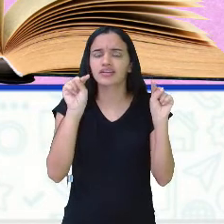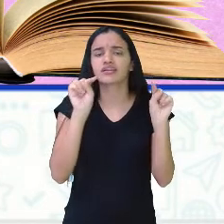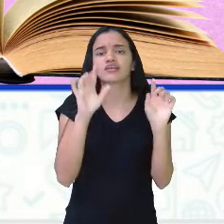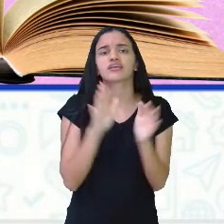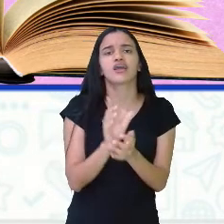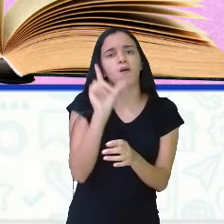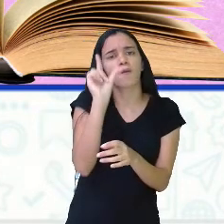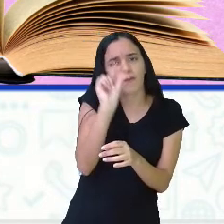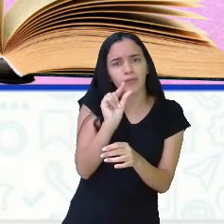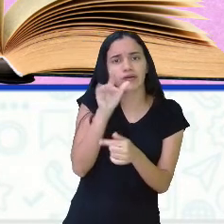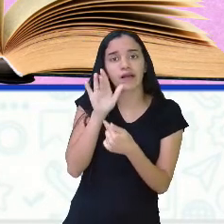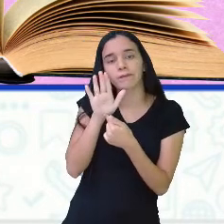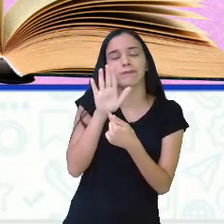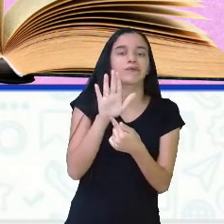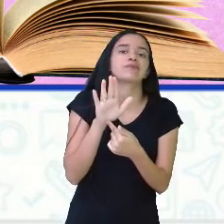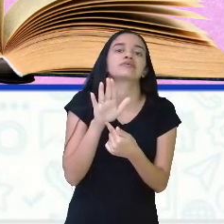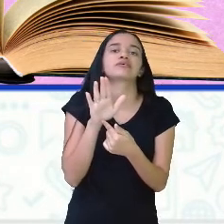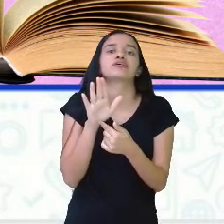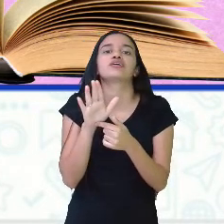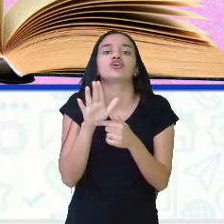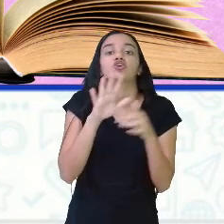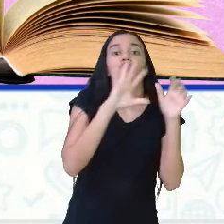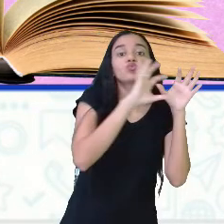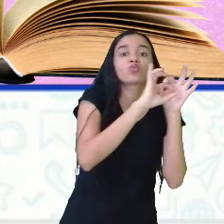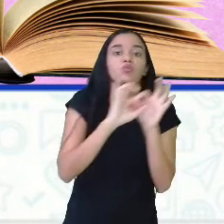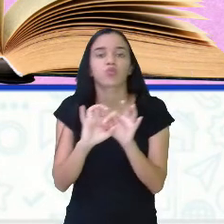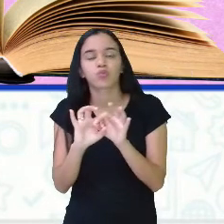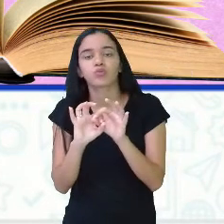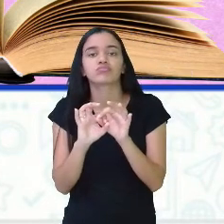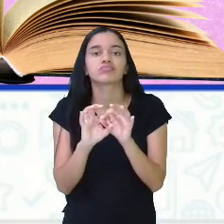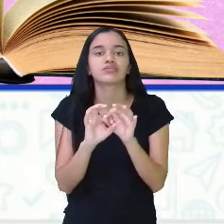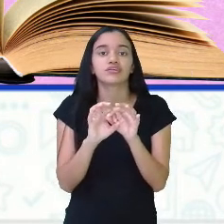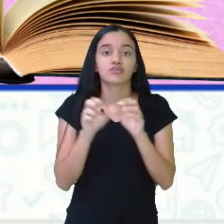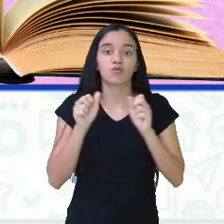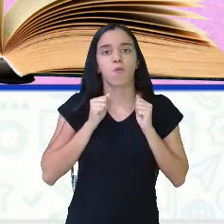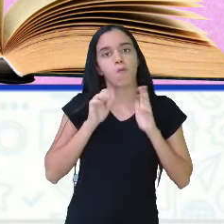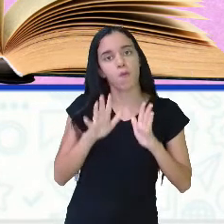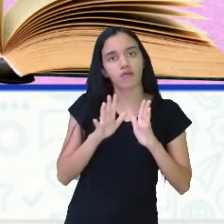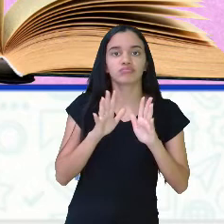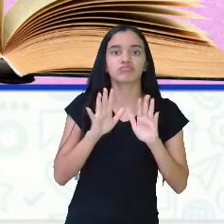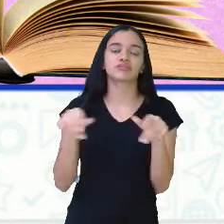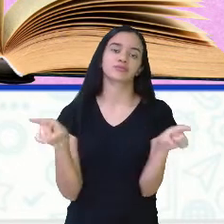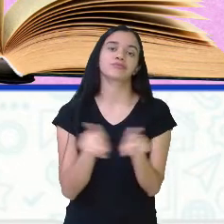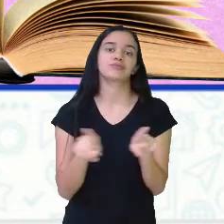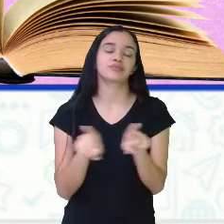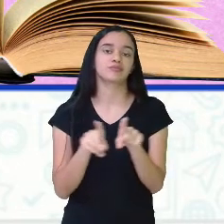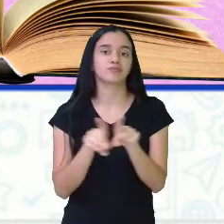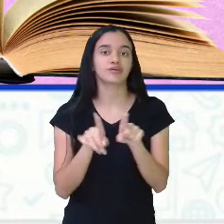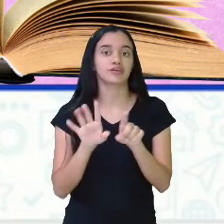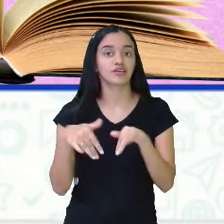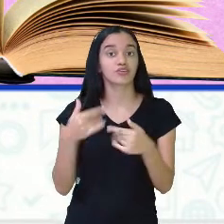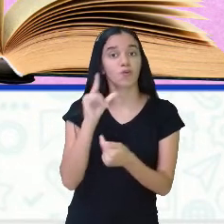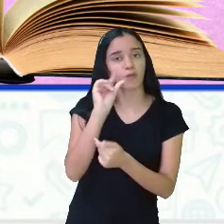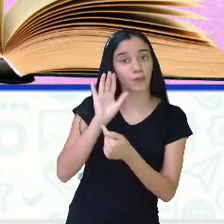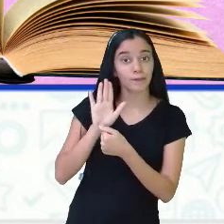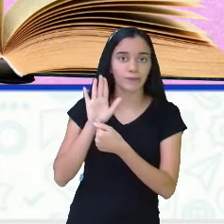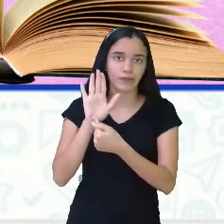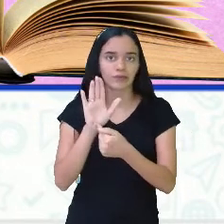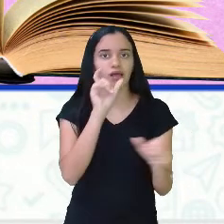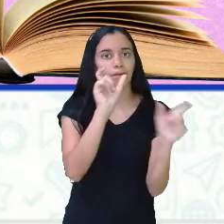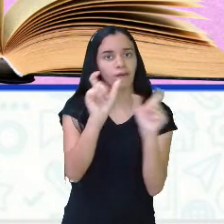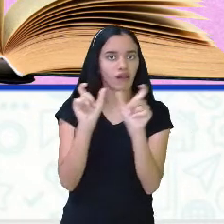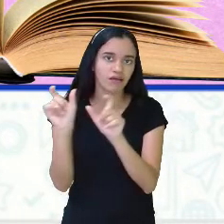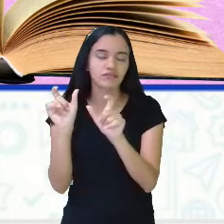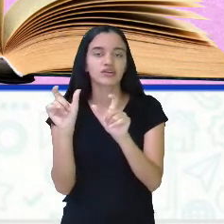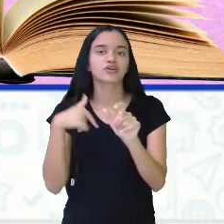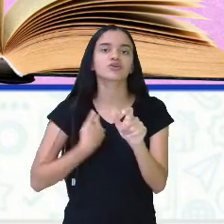possíveis, seja apresentado todo um contexto e uma ação em torno do pouco que é revelado por aquelas palavras.